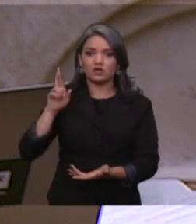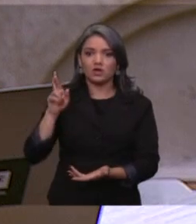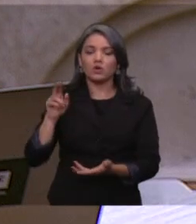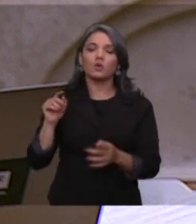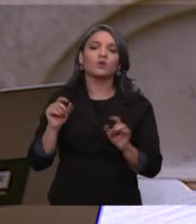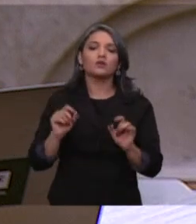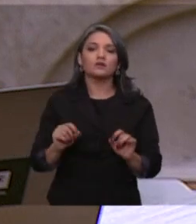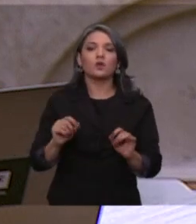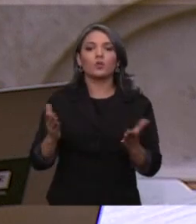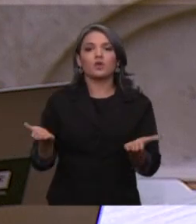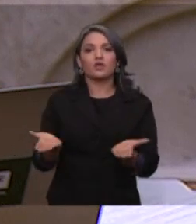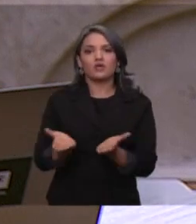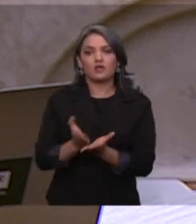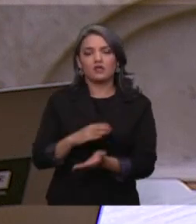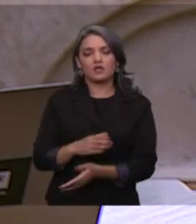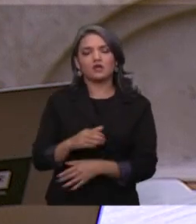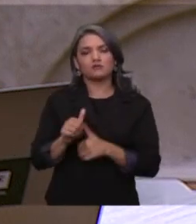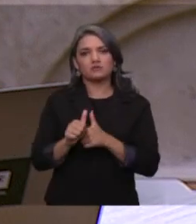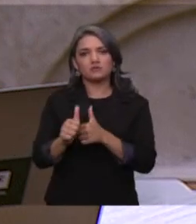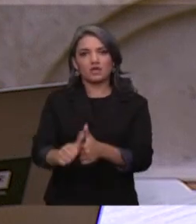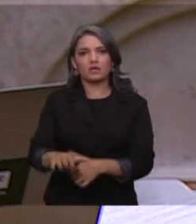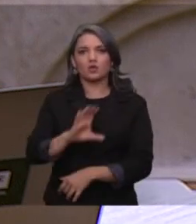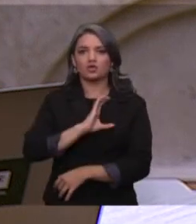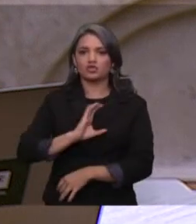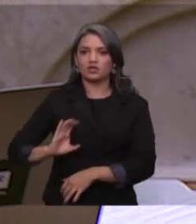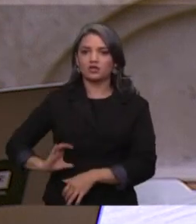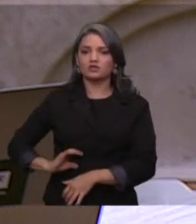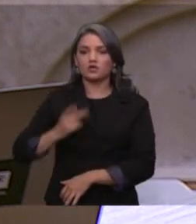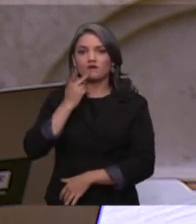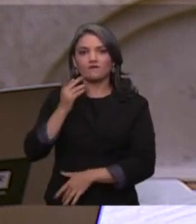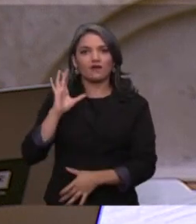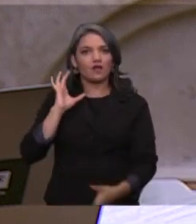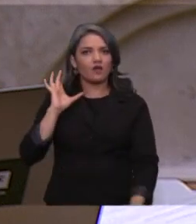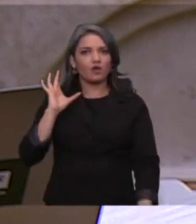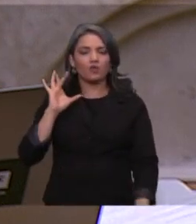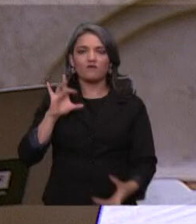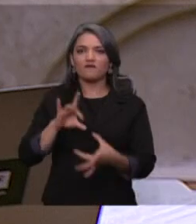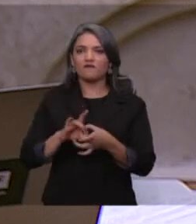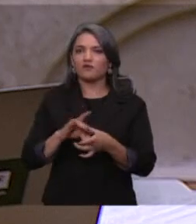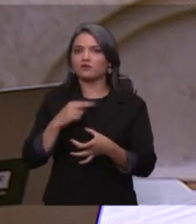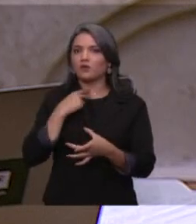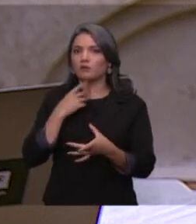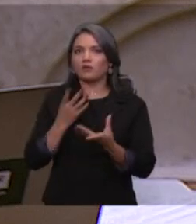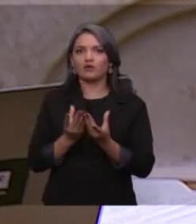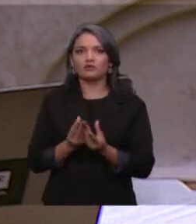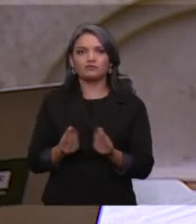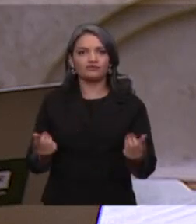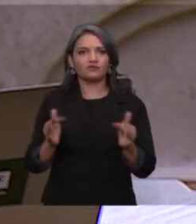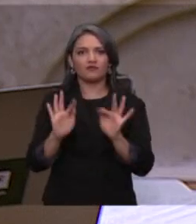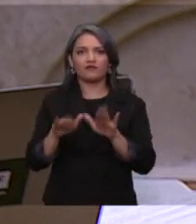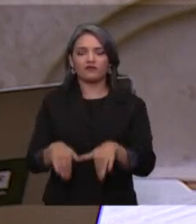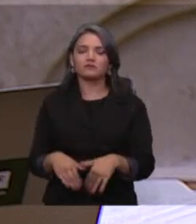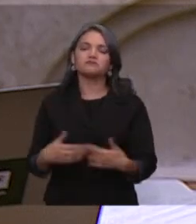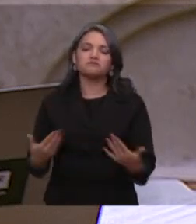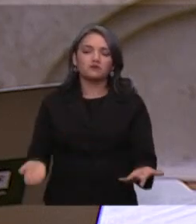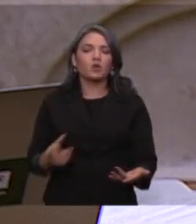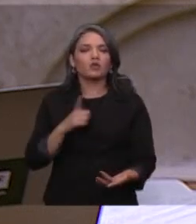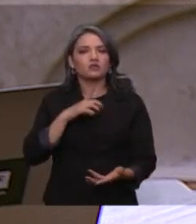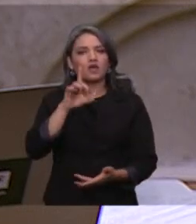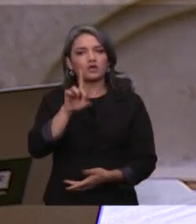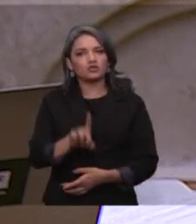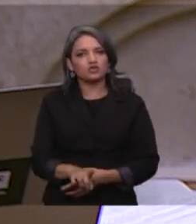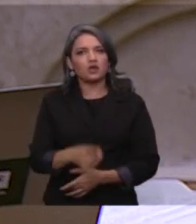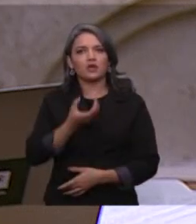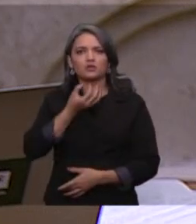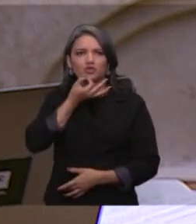oficial cristã é de que o vínculo é indissolúvel e tem todo o direito de professar esse